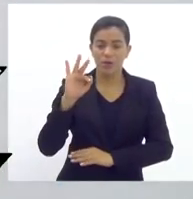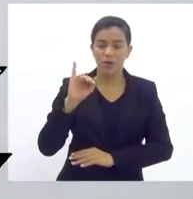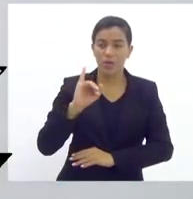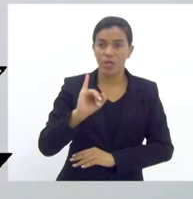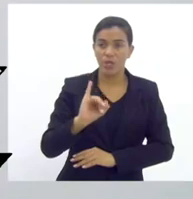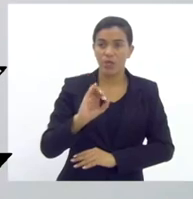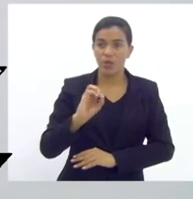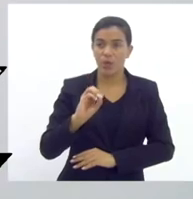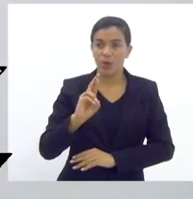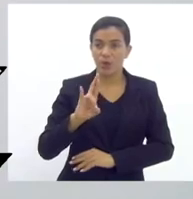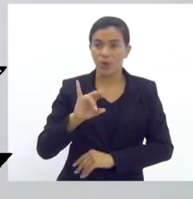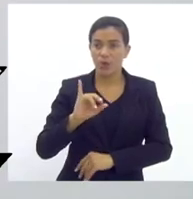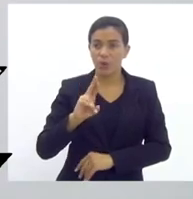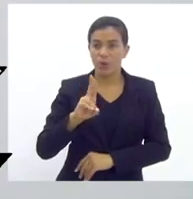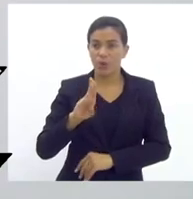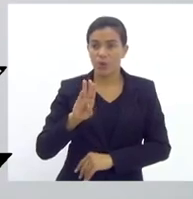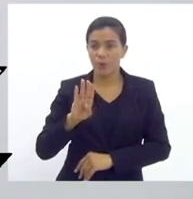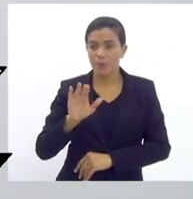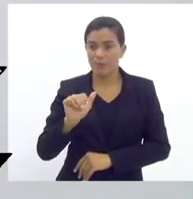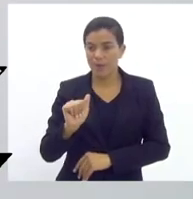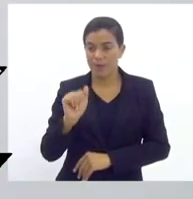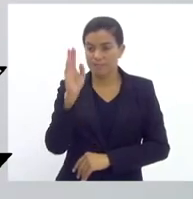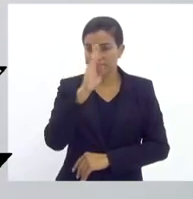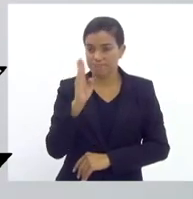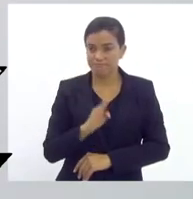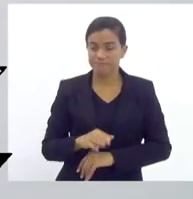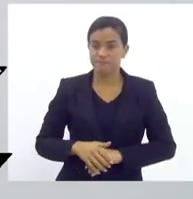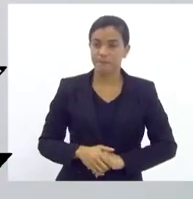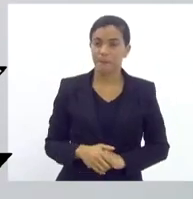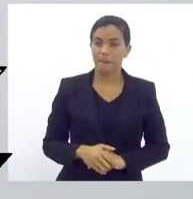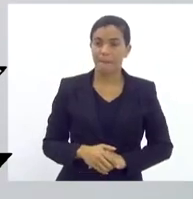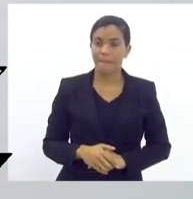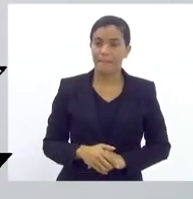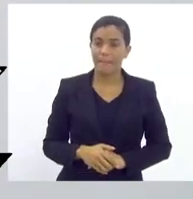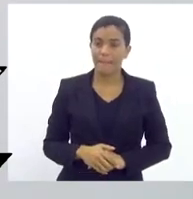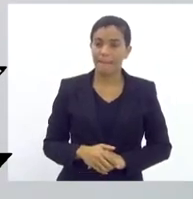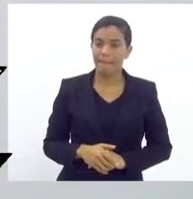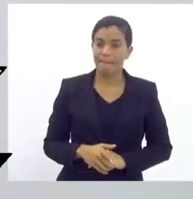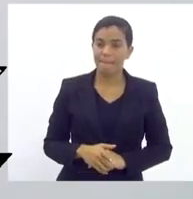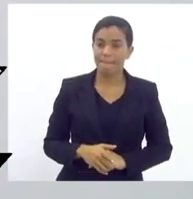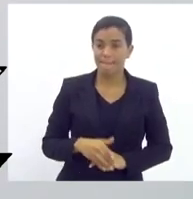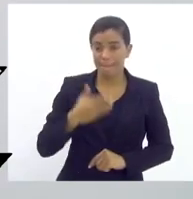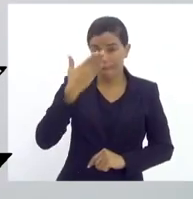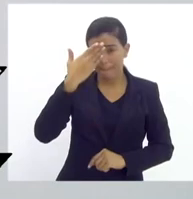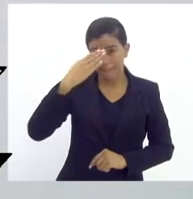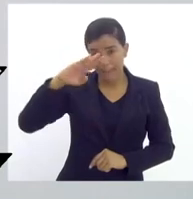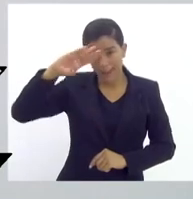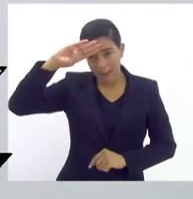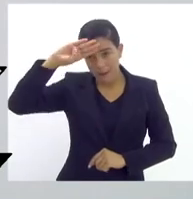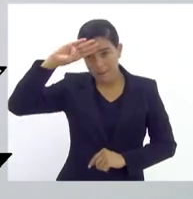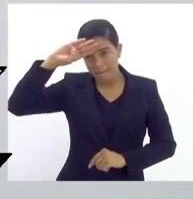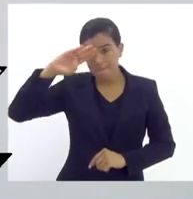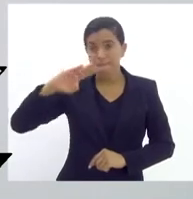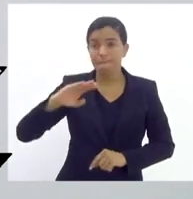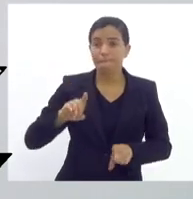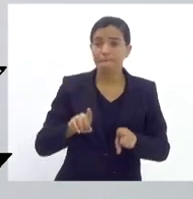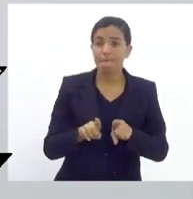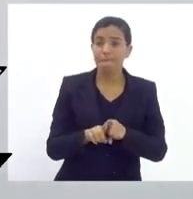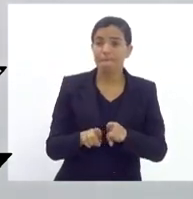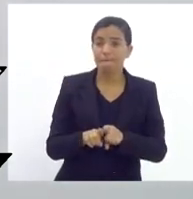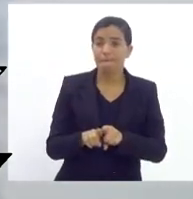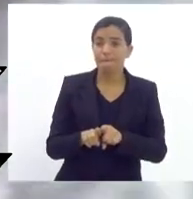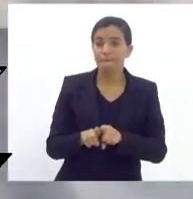chamo para compor a mesa também que estava no último bloco mas com alguns compromissos vai compor agora